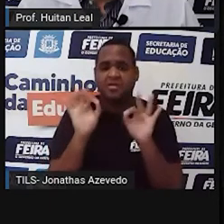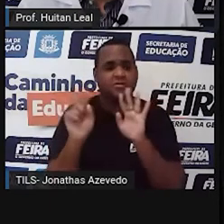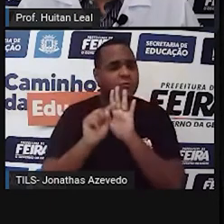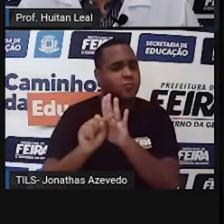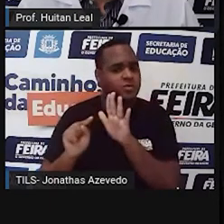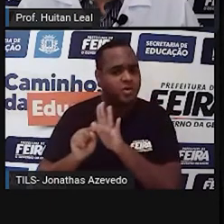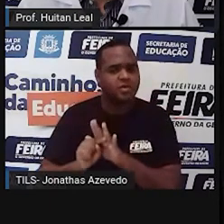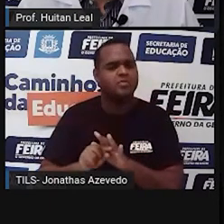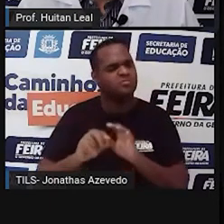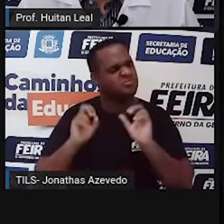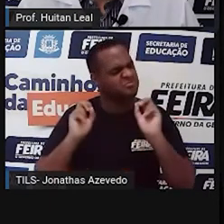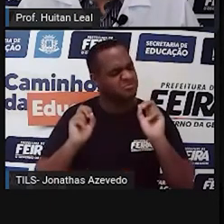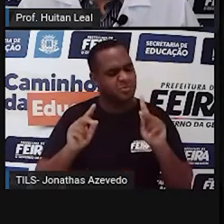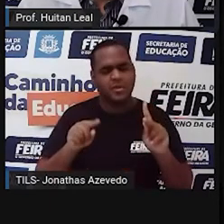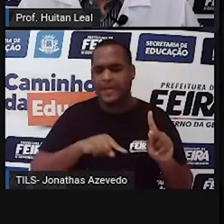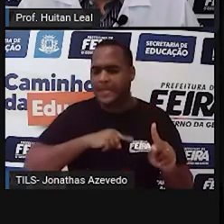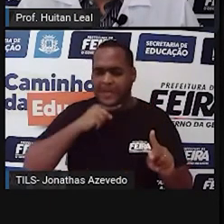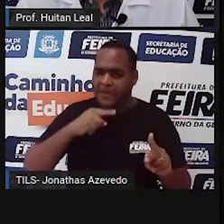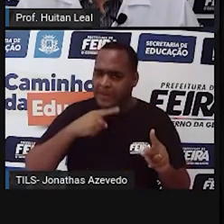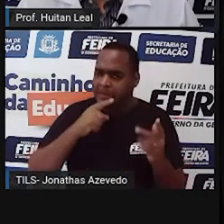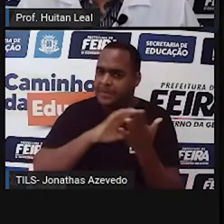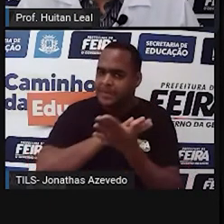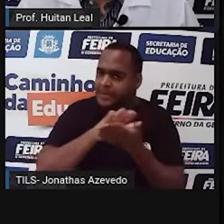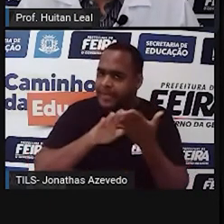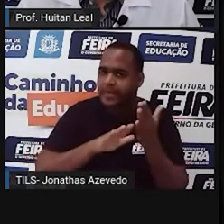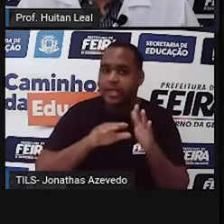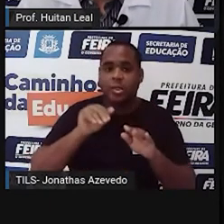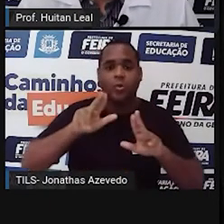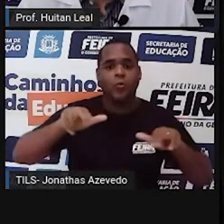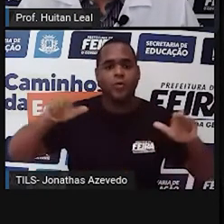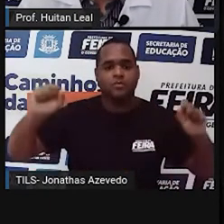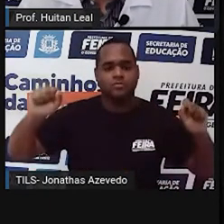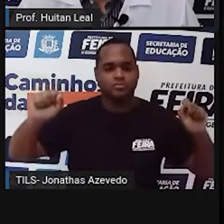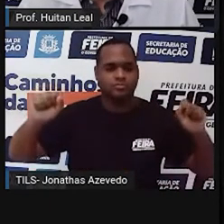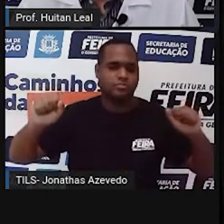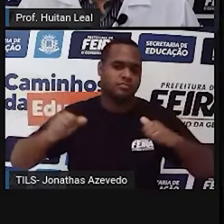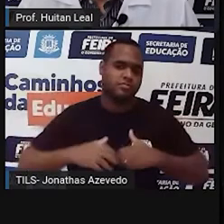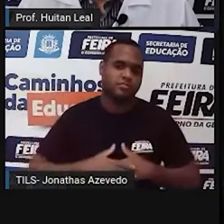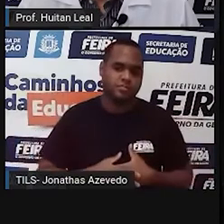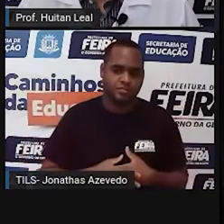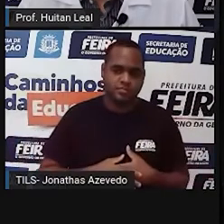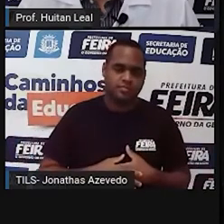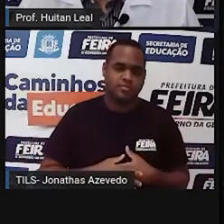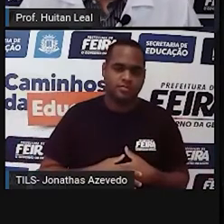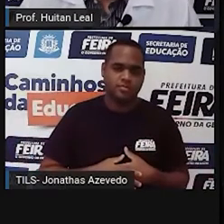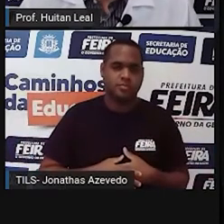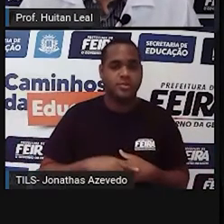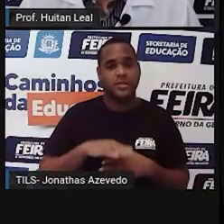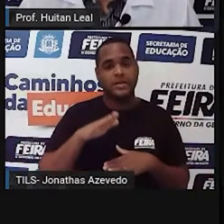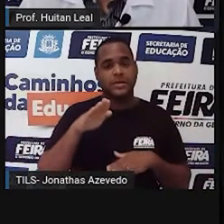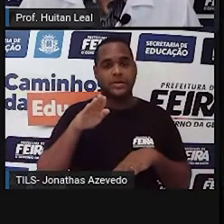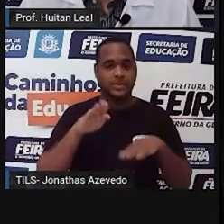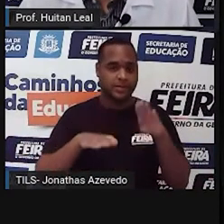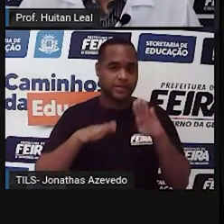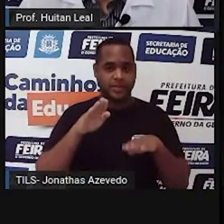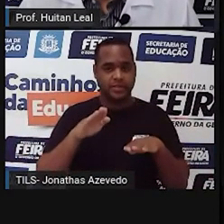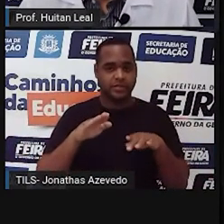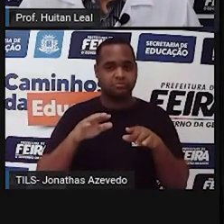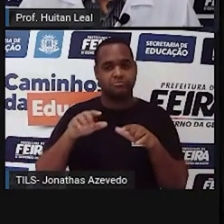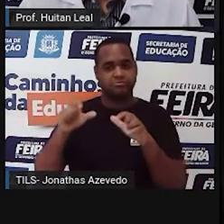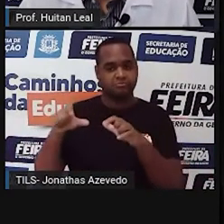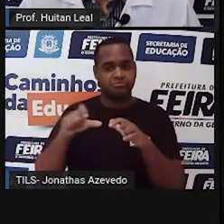nenhum, absolutamente, jamais, né? Então, depende da